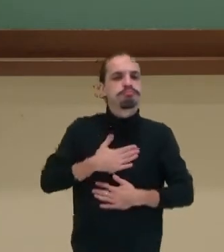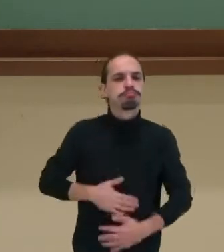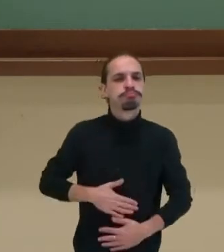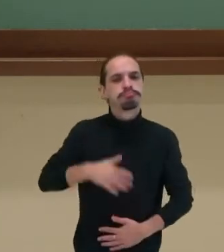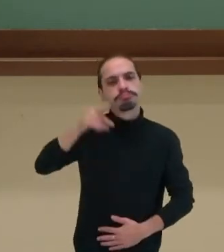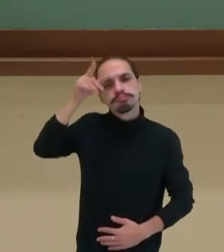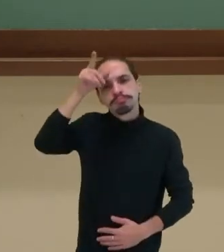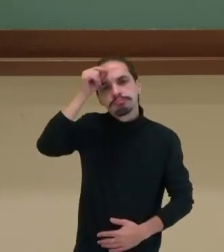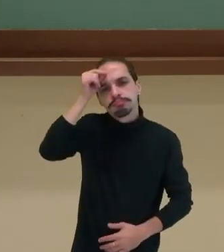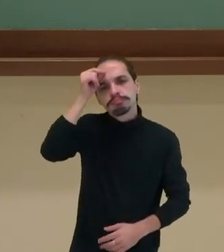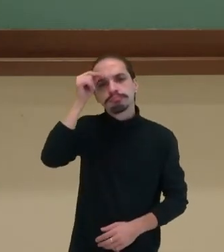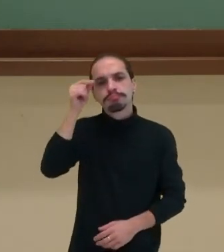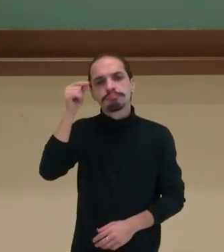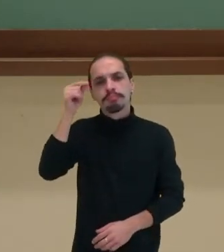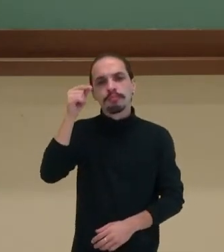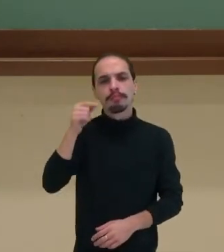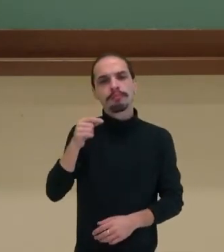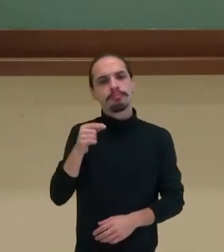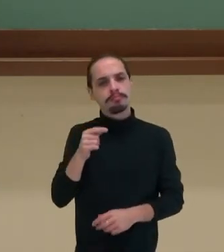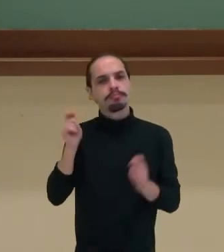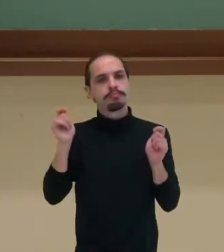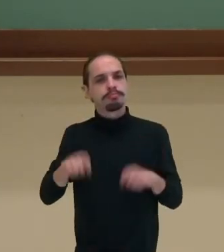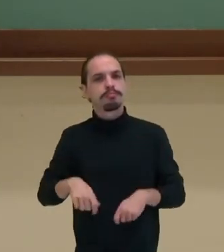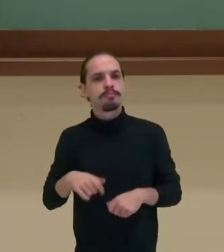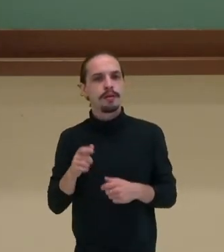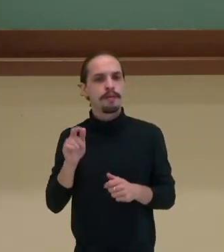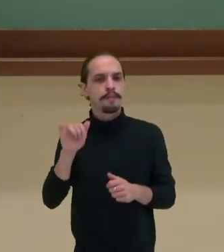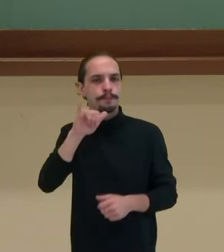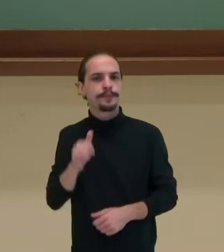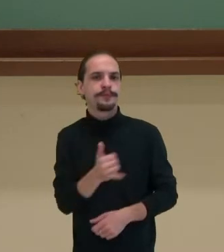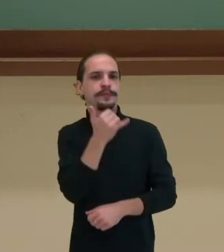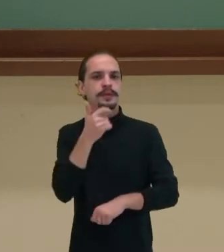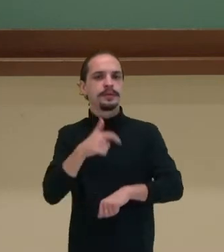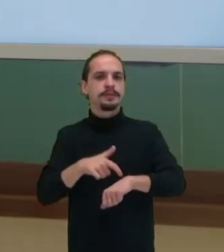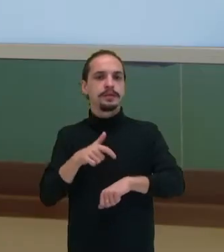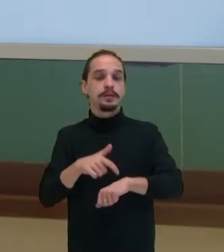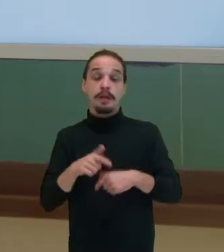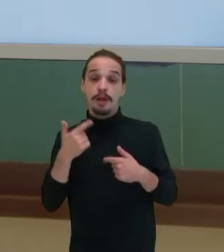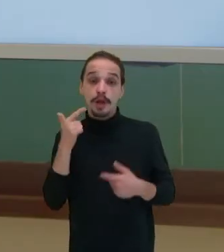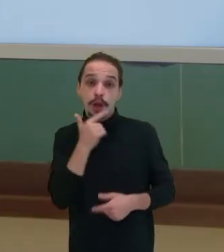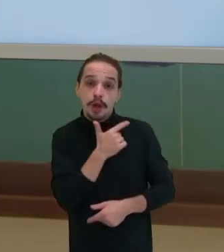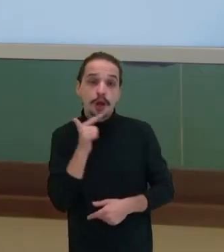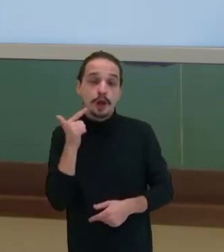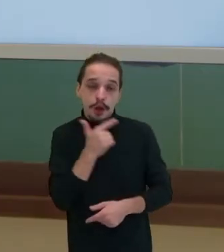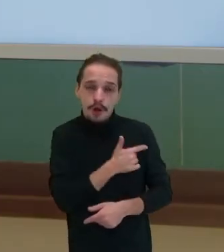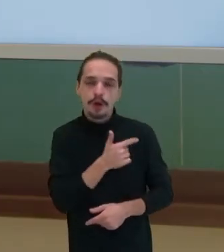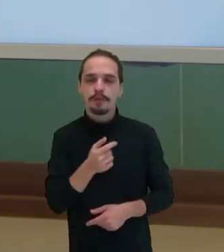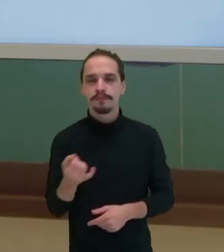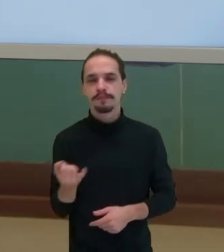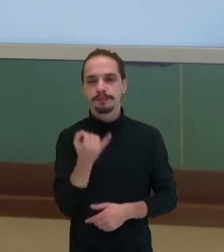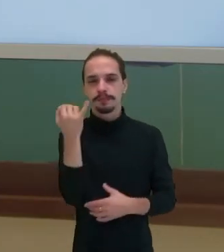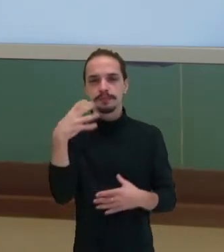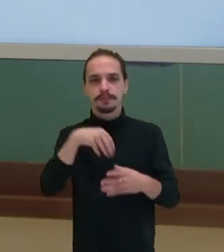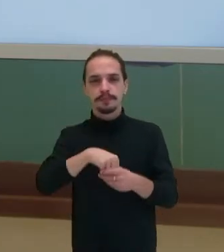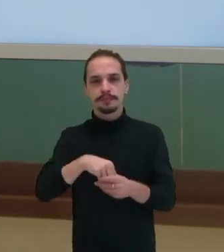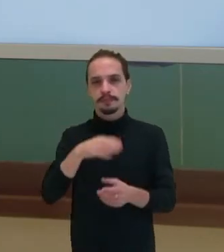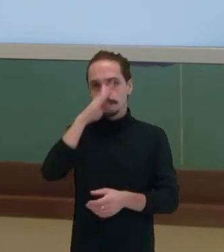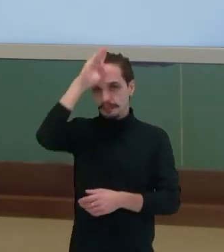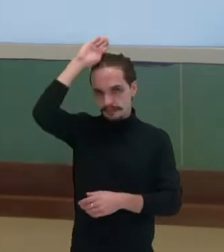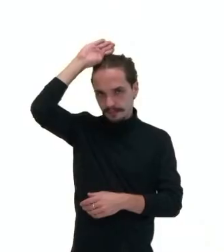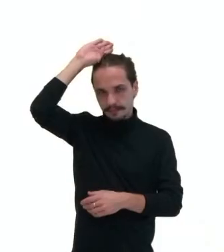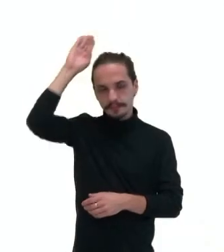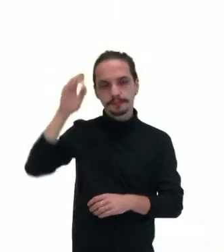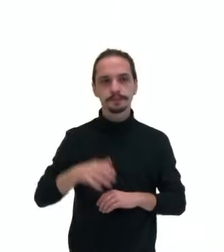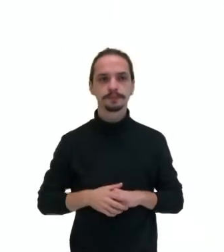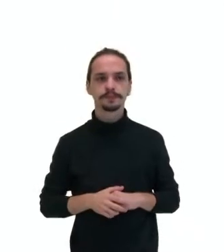mesmo, se distrair. Então, eles tinham muito essa questão do cômico, era muito presente em Roma também. Cada